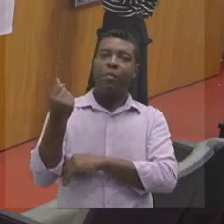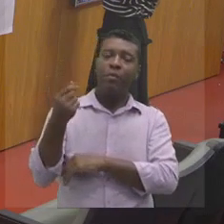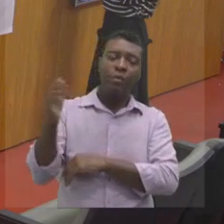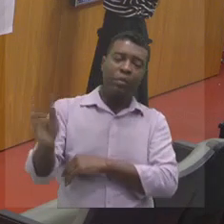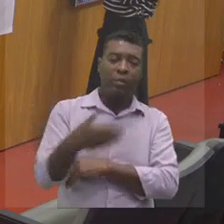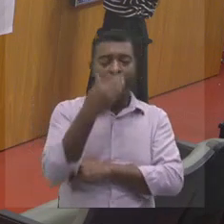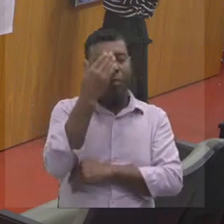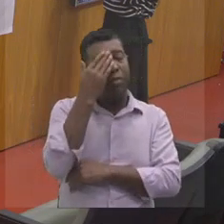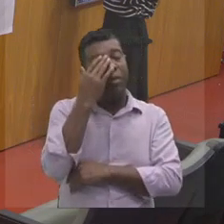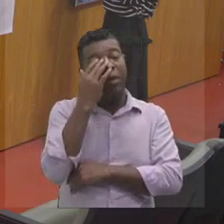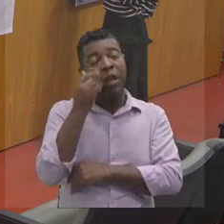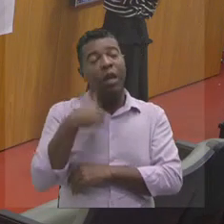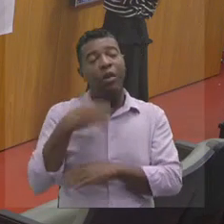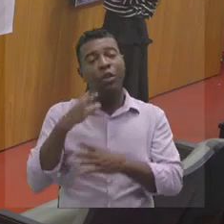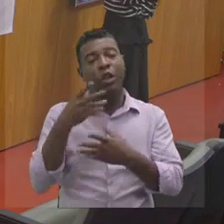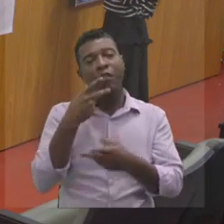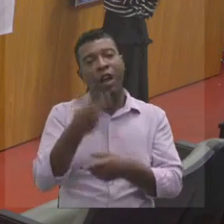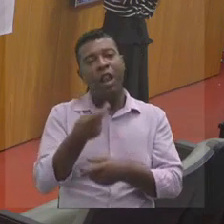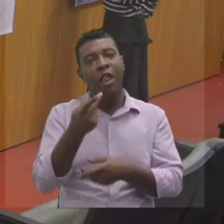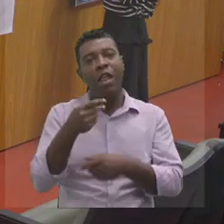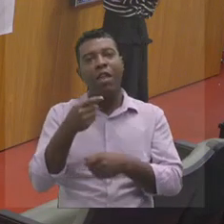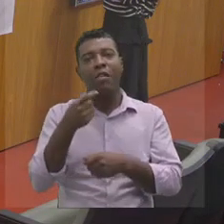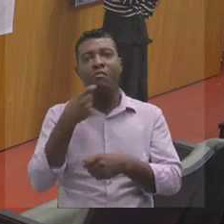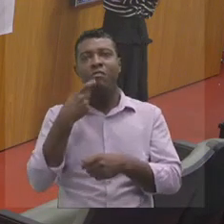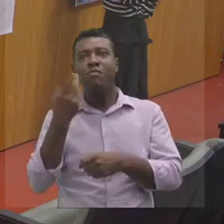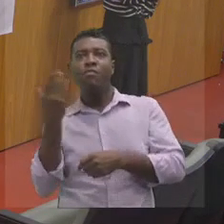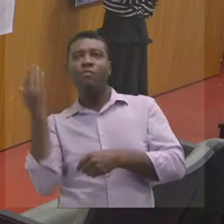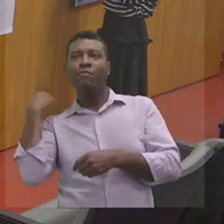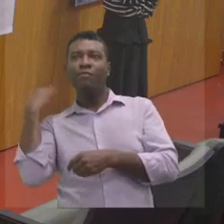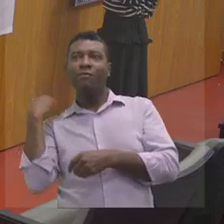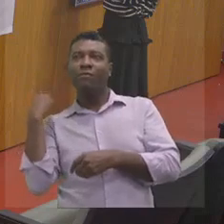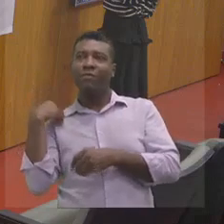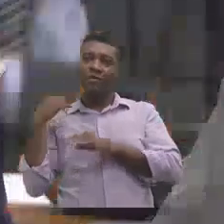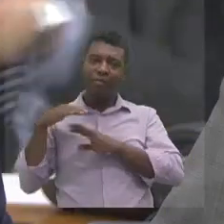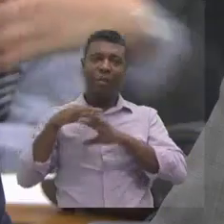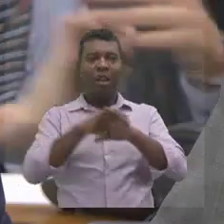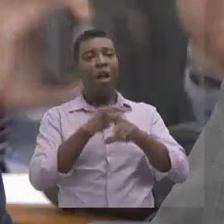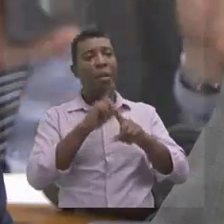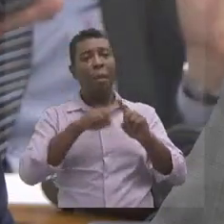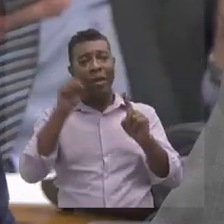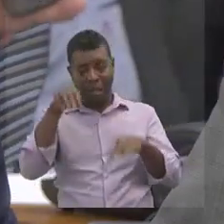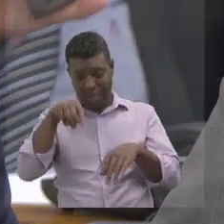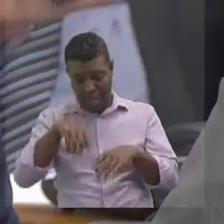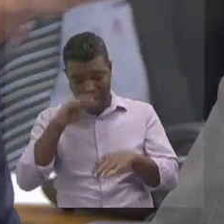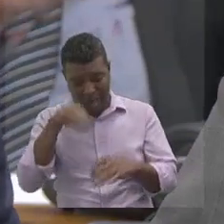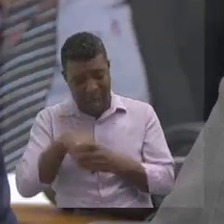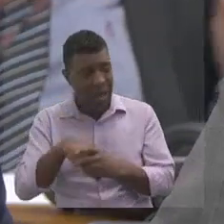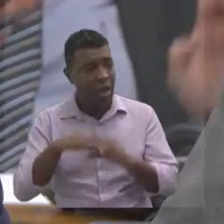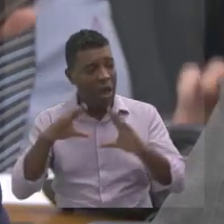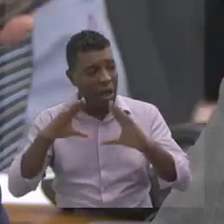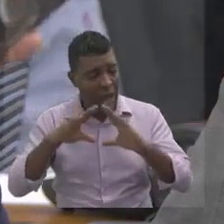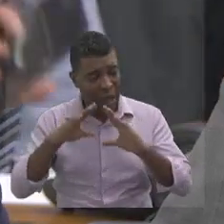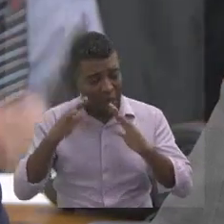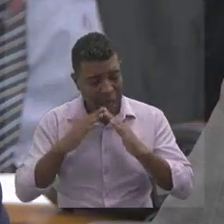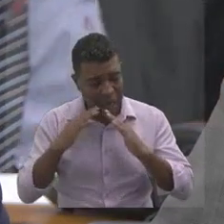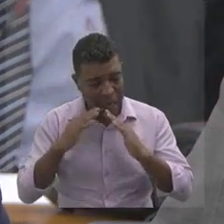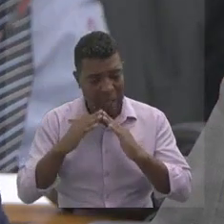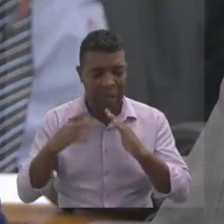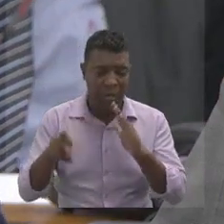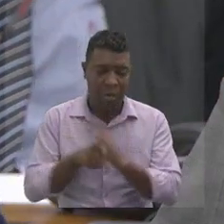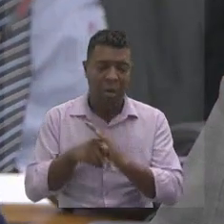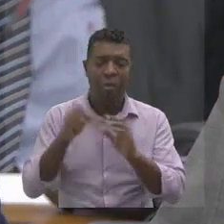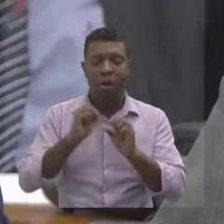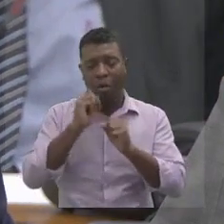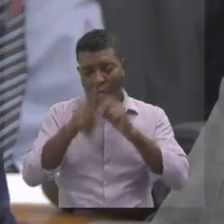há poucos dias lá mas eu gostaria de ir na casa do Povo Mineiro na casa da nossa gente mineira sobretudo